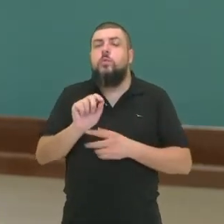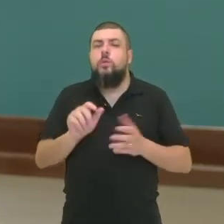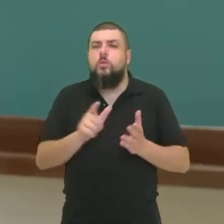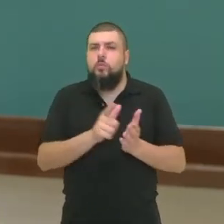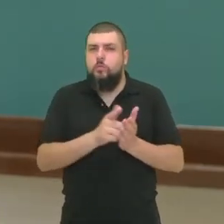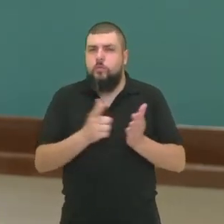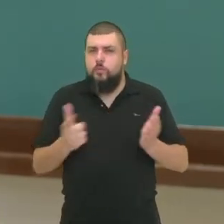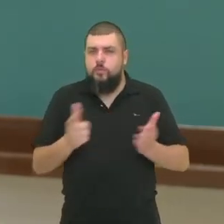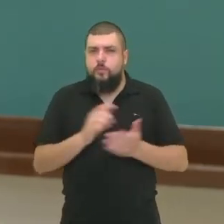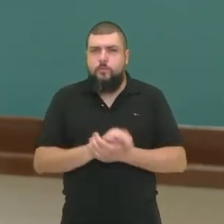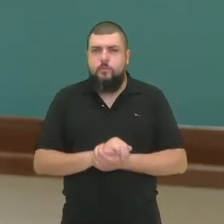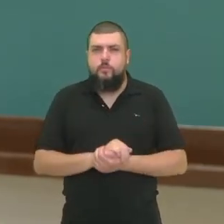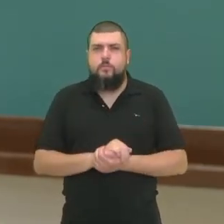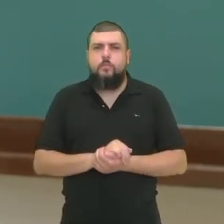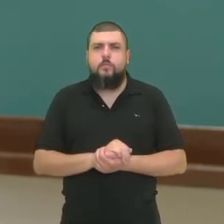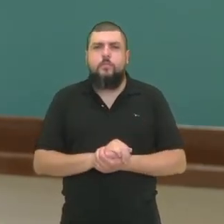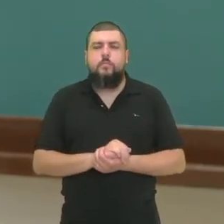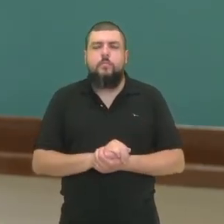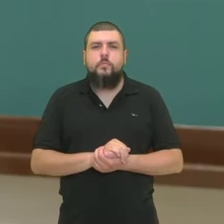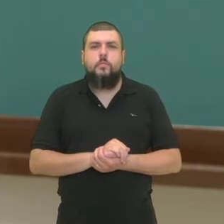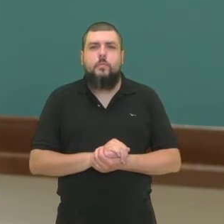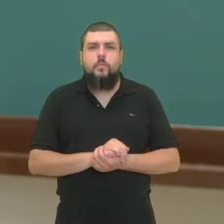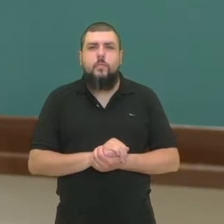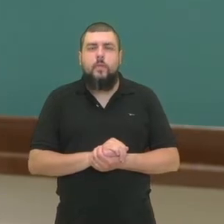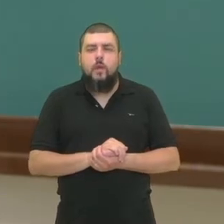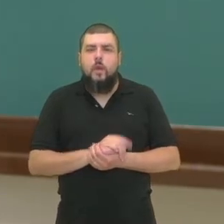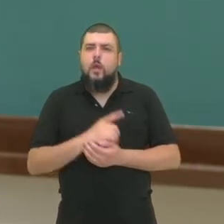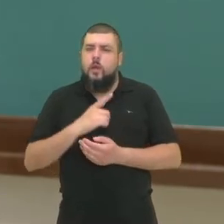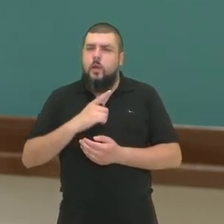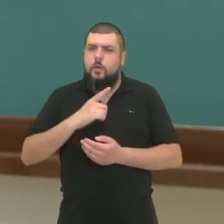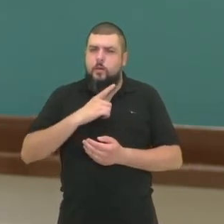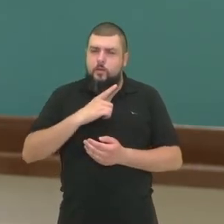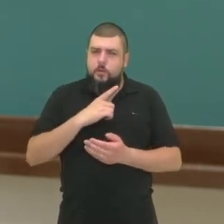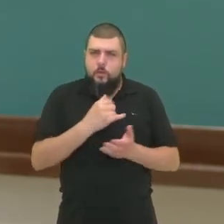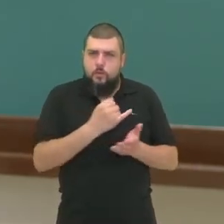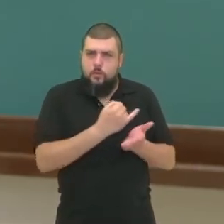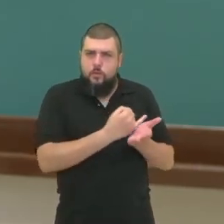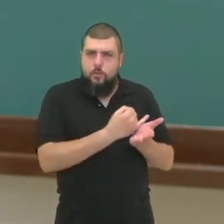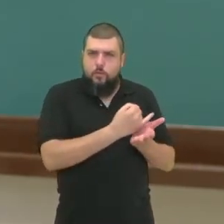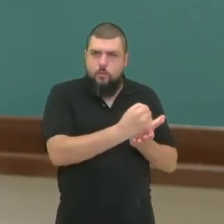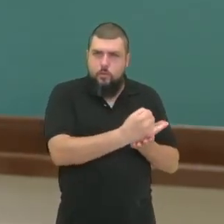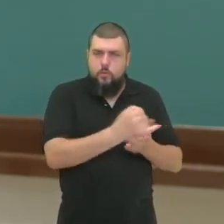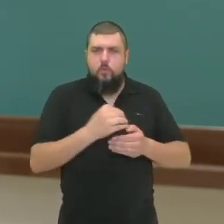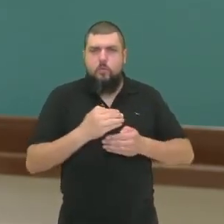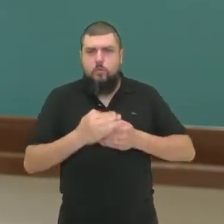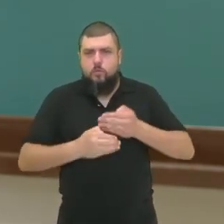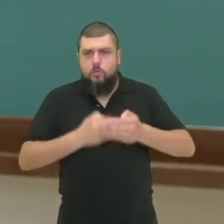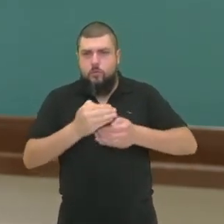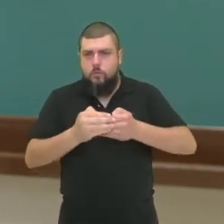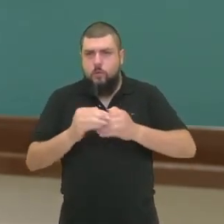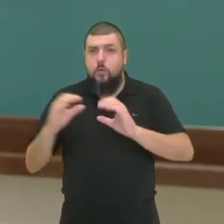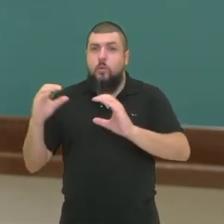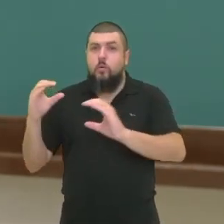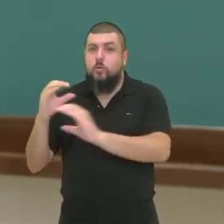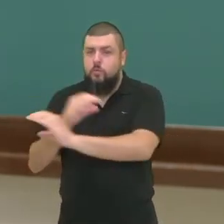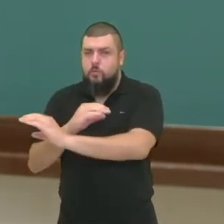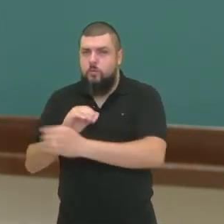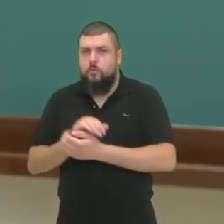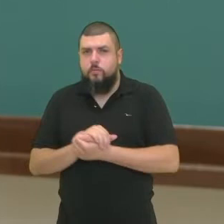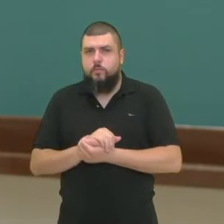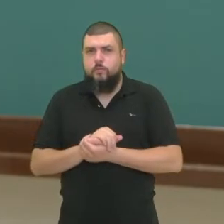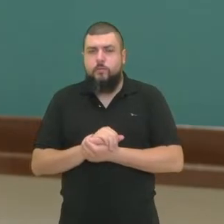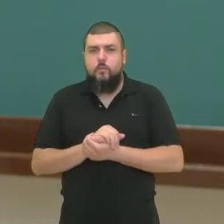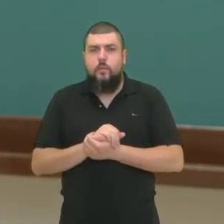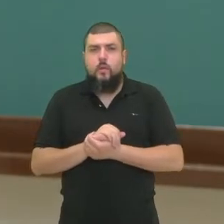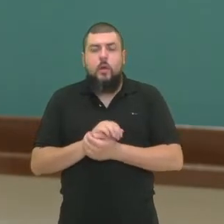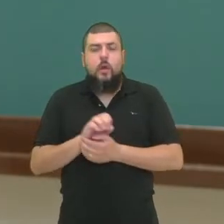Em relação à composição, tem introdução, desenvolvimento e conclusão, e também tem o quê?